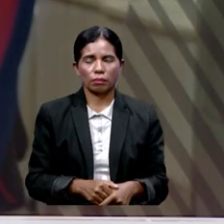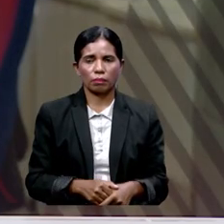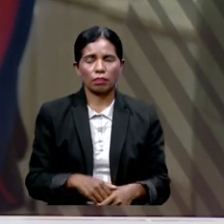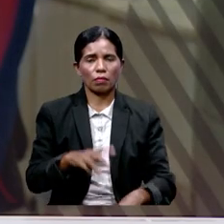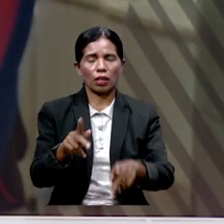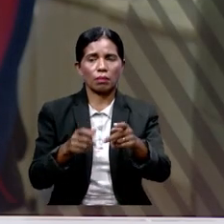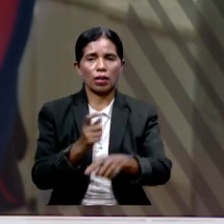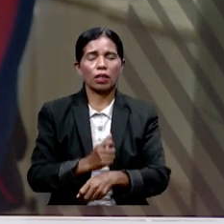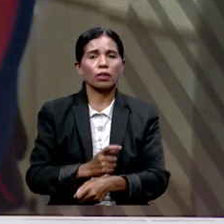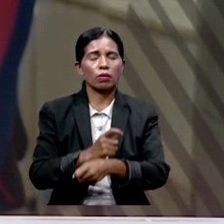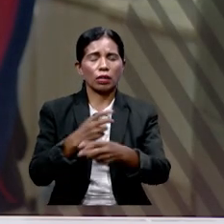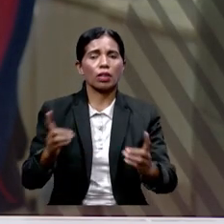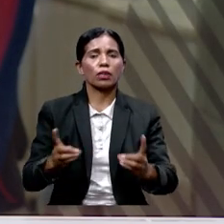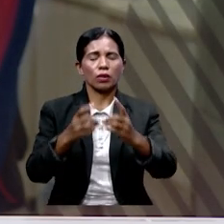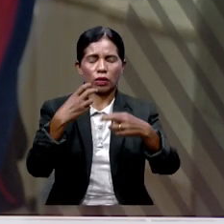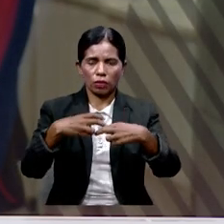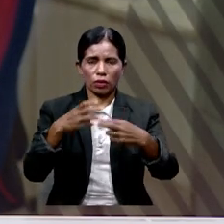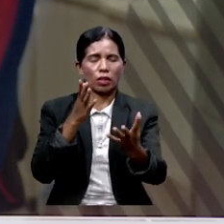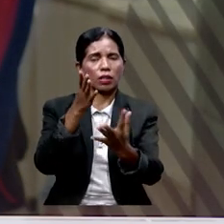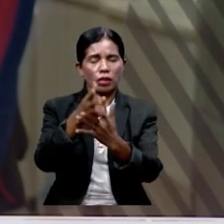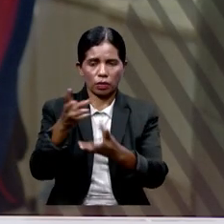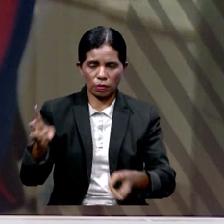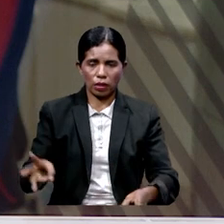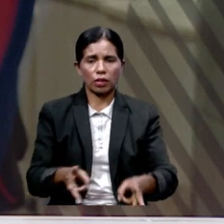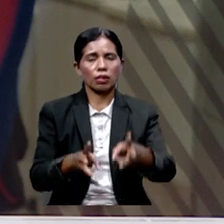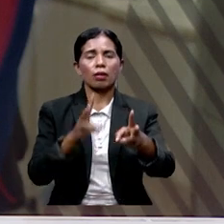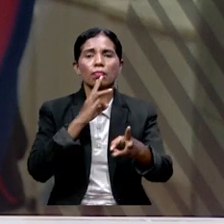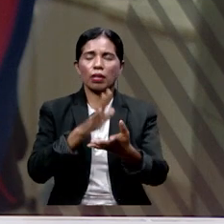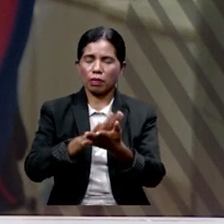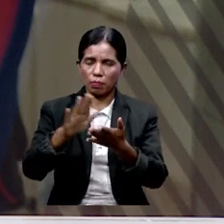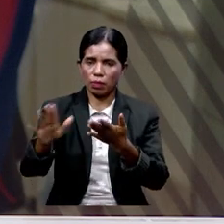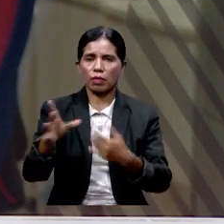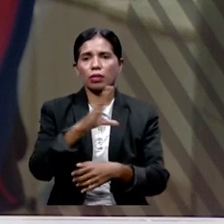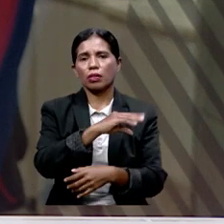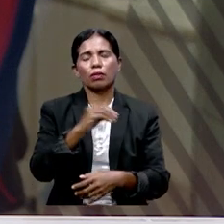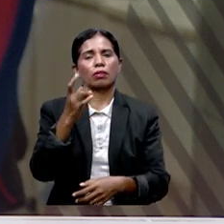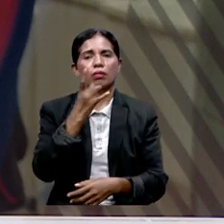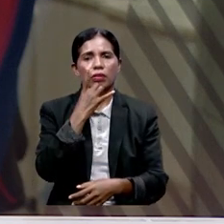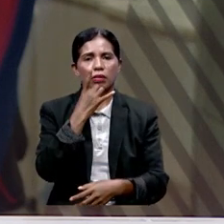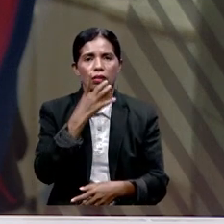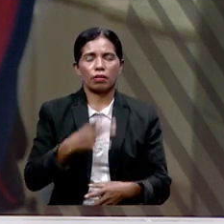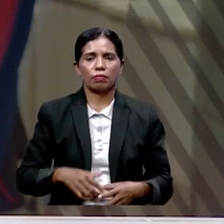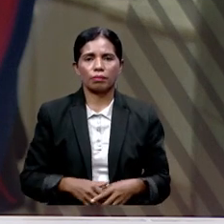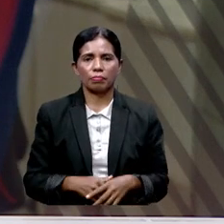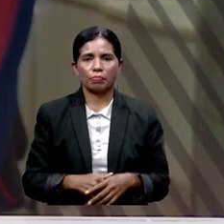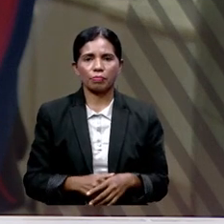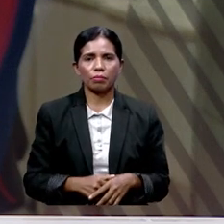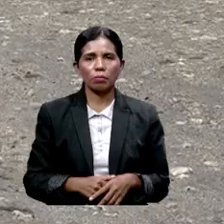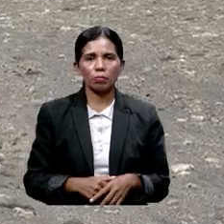Comunidade Atauro ha soro dificuldade ato acesso a estrada, bemos no eletricidade.